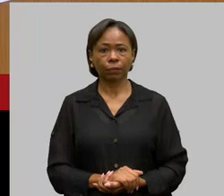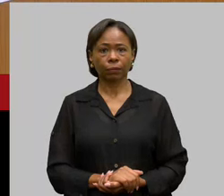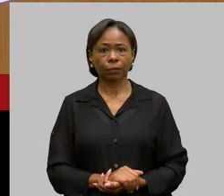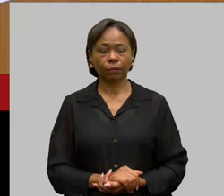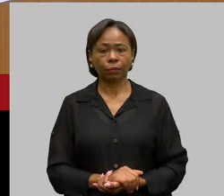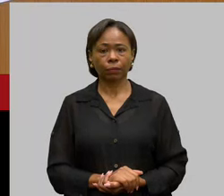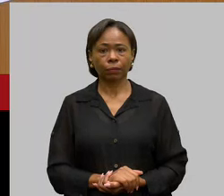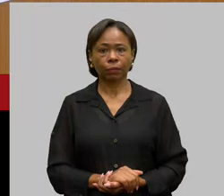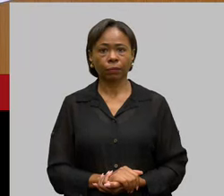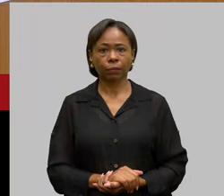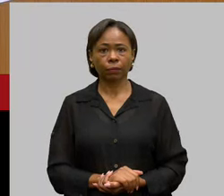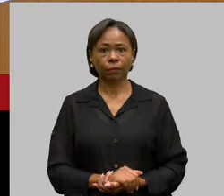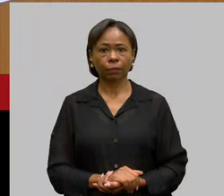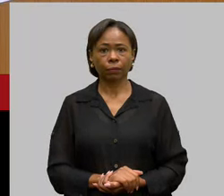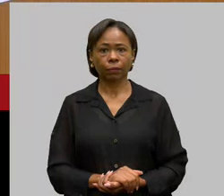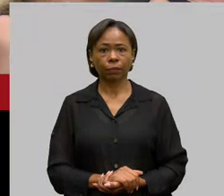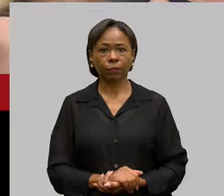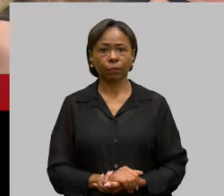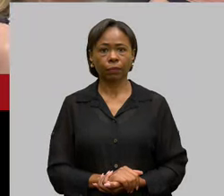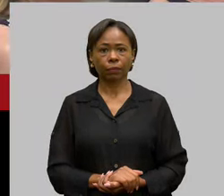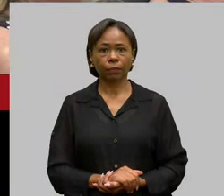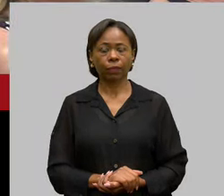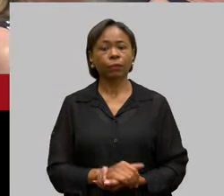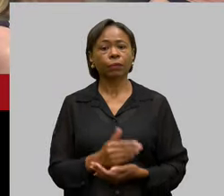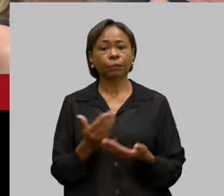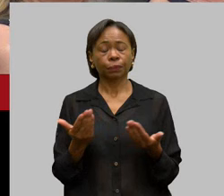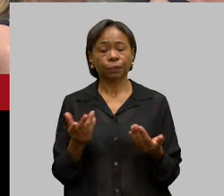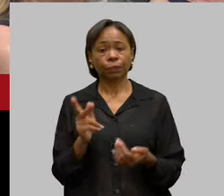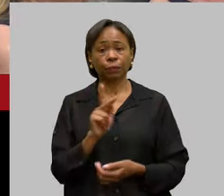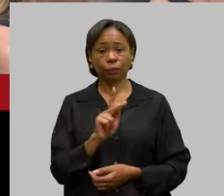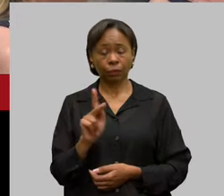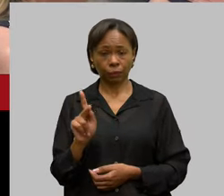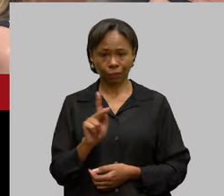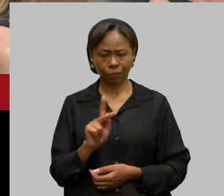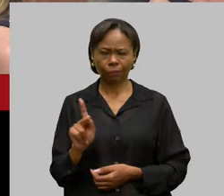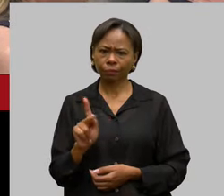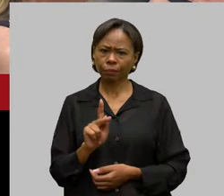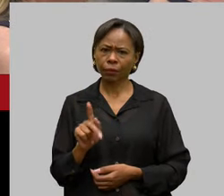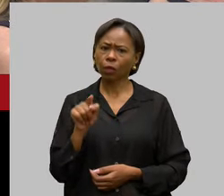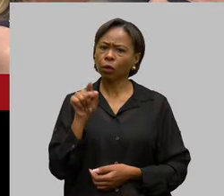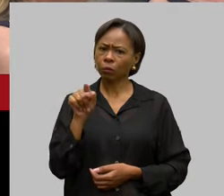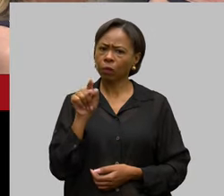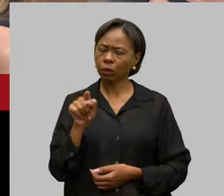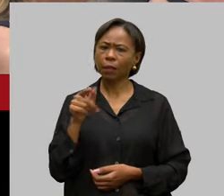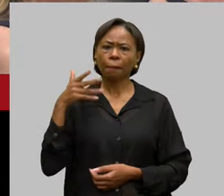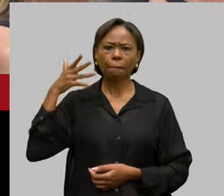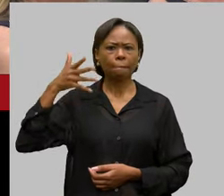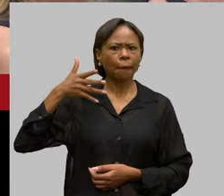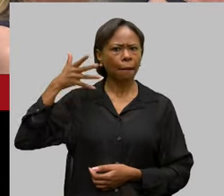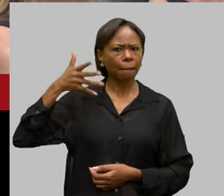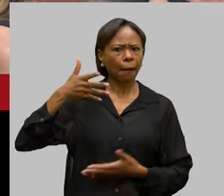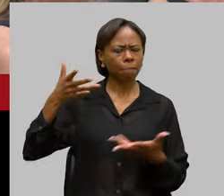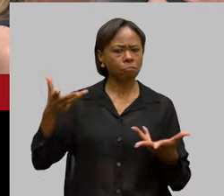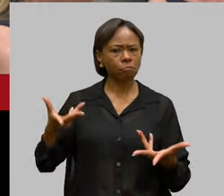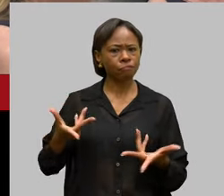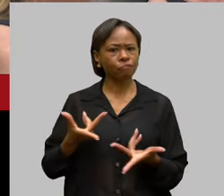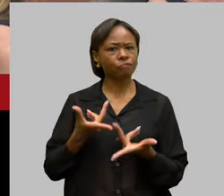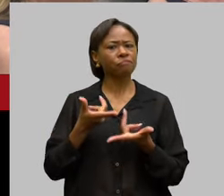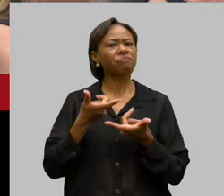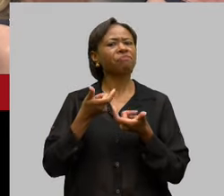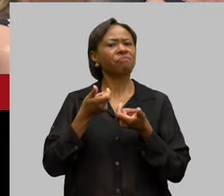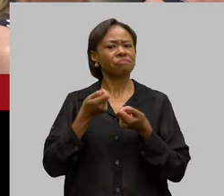Professor a sua a sua palestra sempre de de excelência e nos Traz